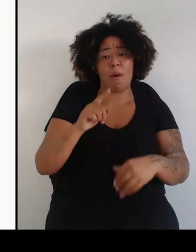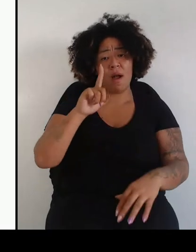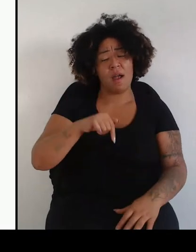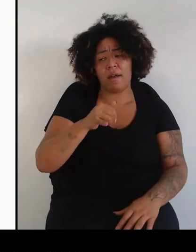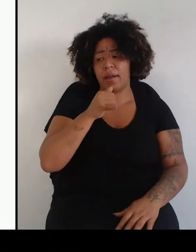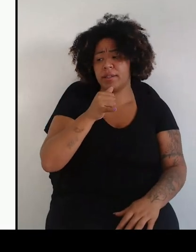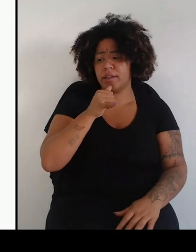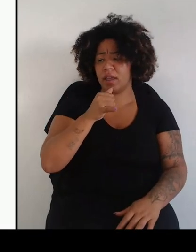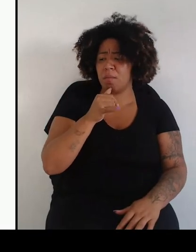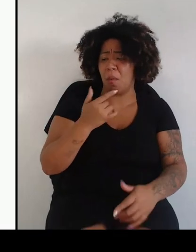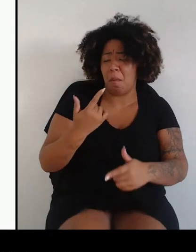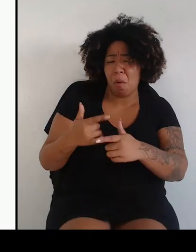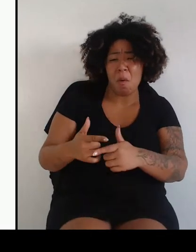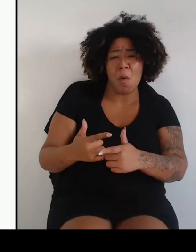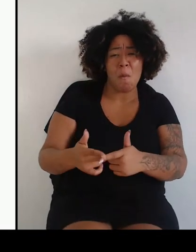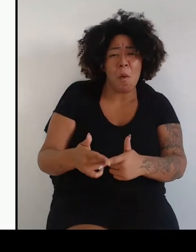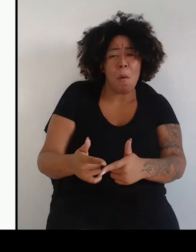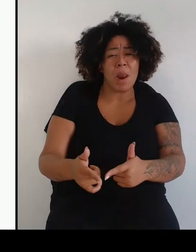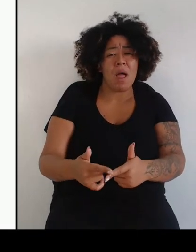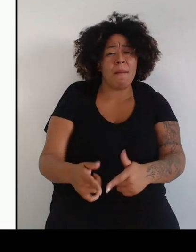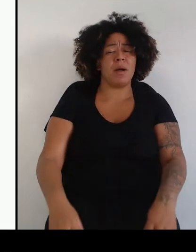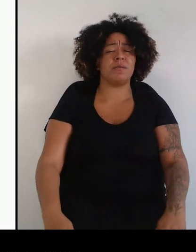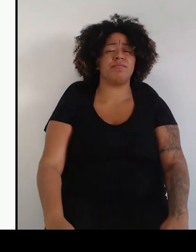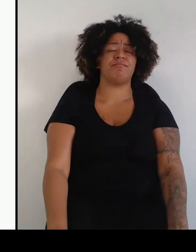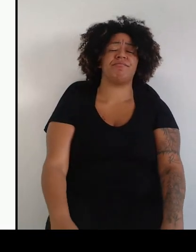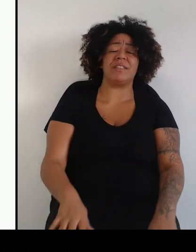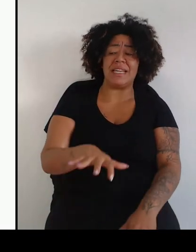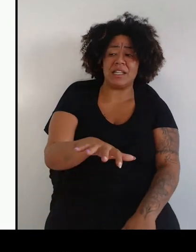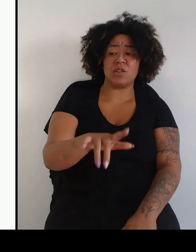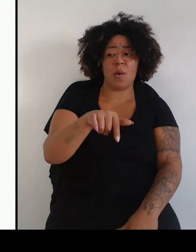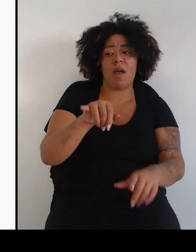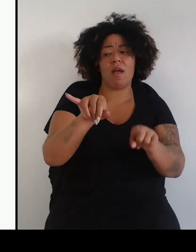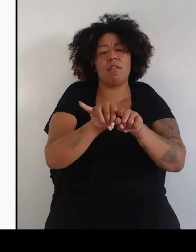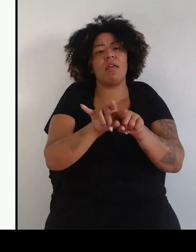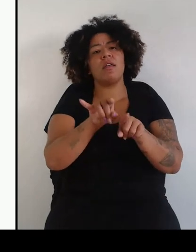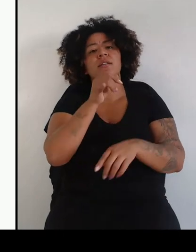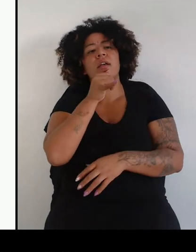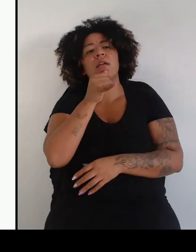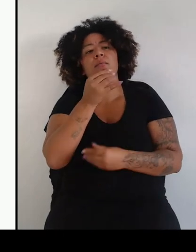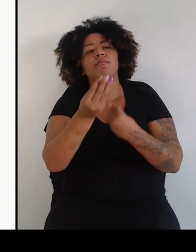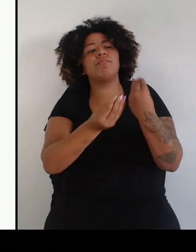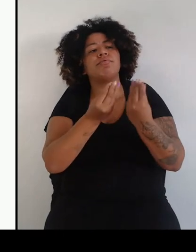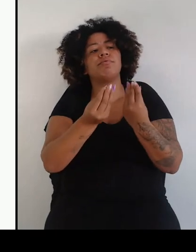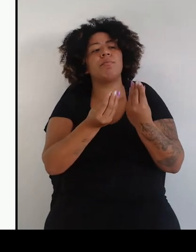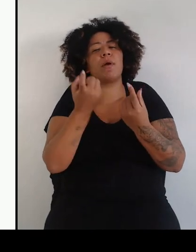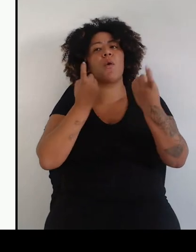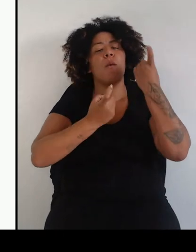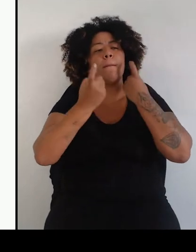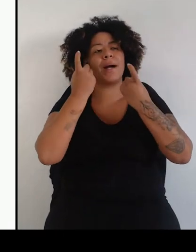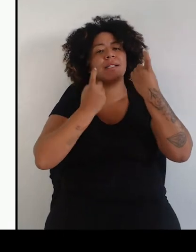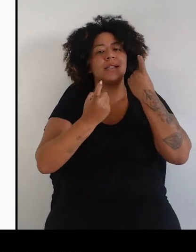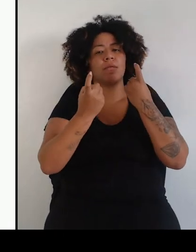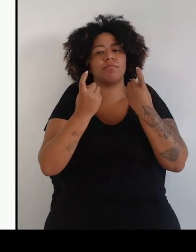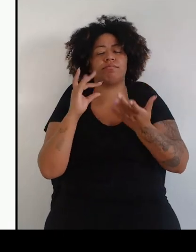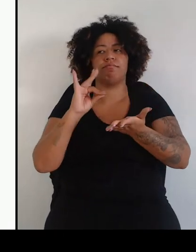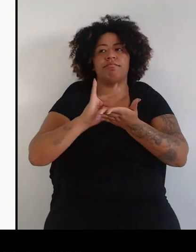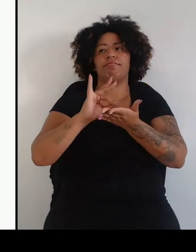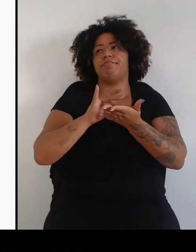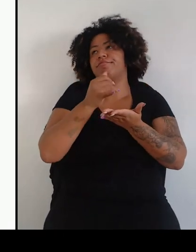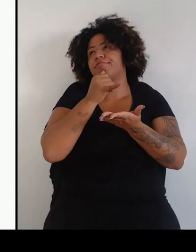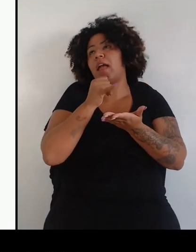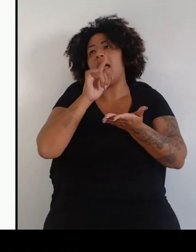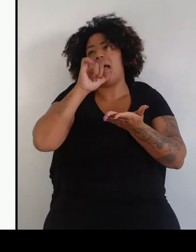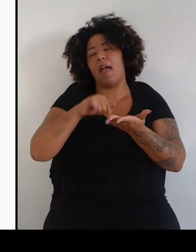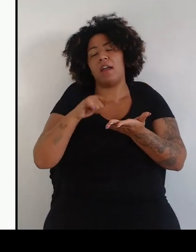binário e as categorias em si essa leitura tem a ver com preocupações contemporâneas sobre gênero e identidade